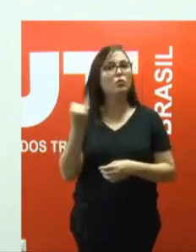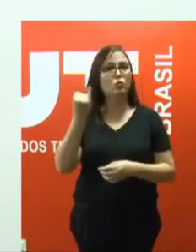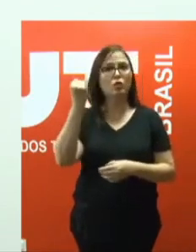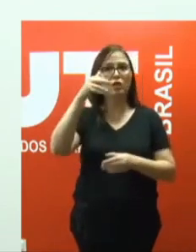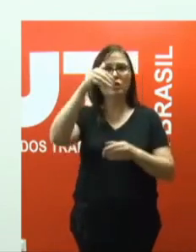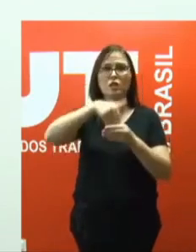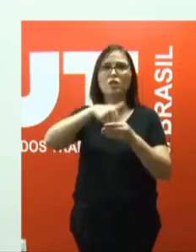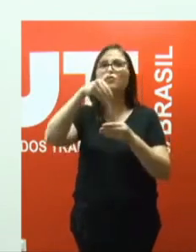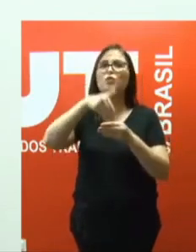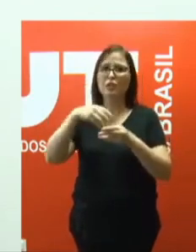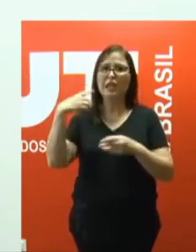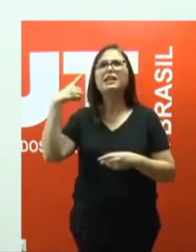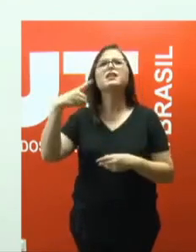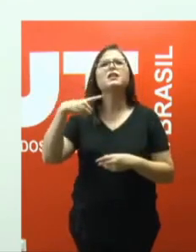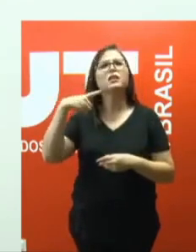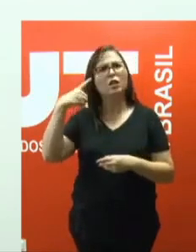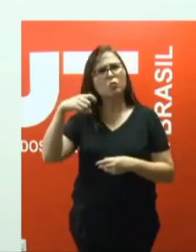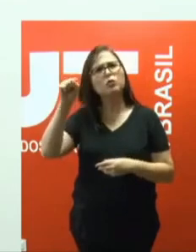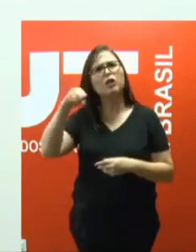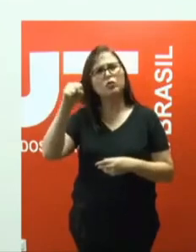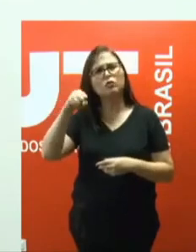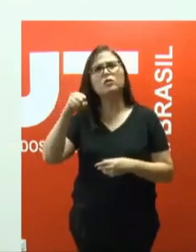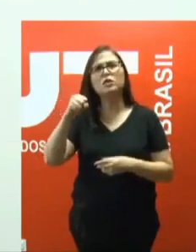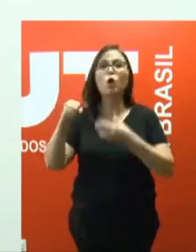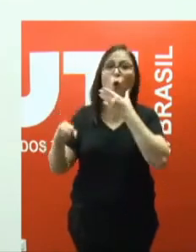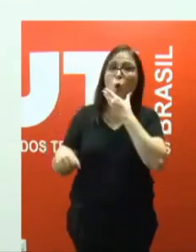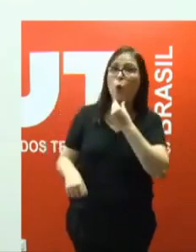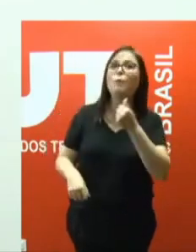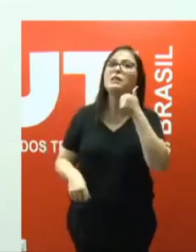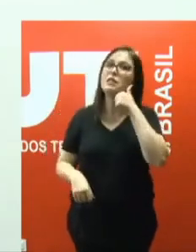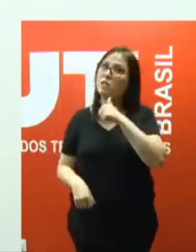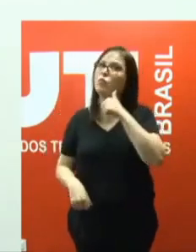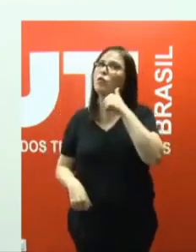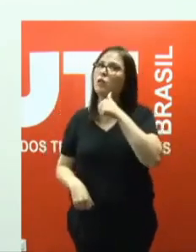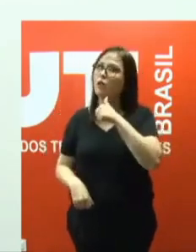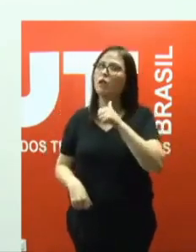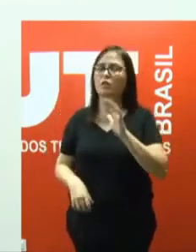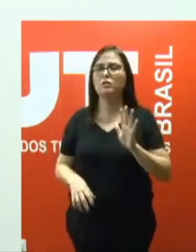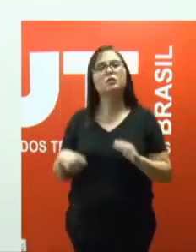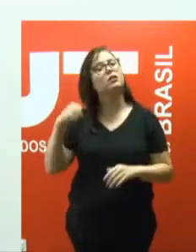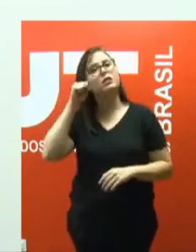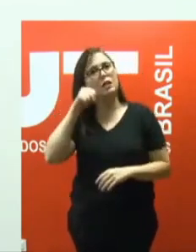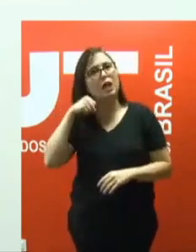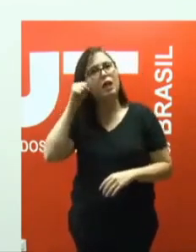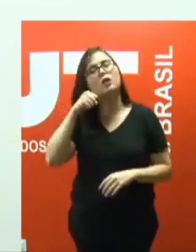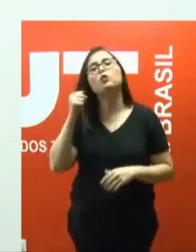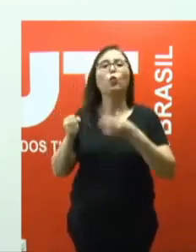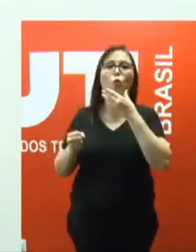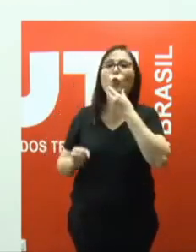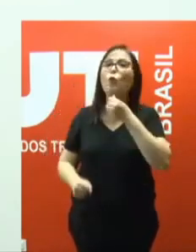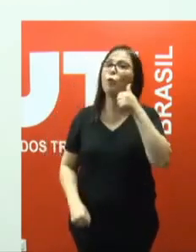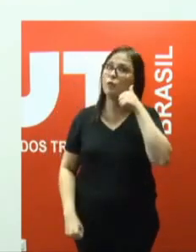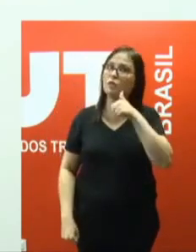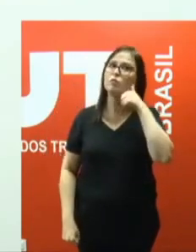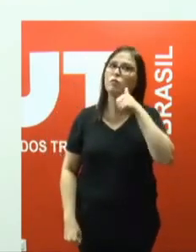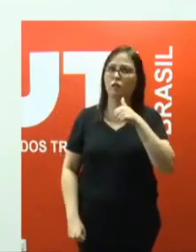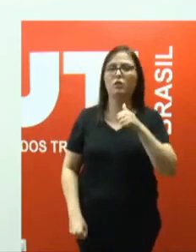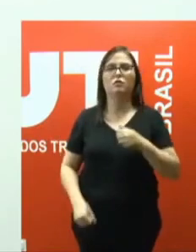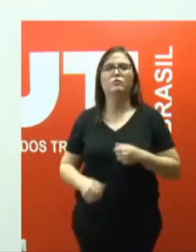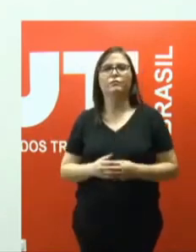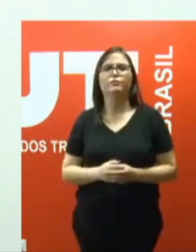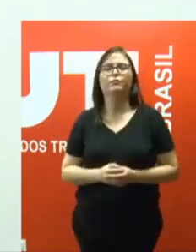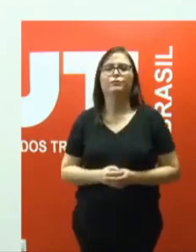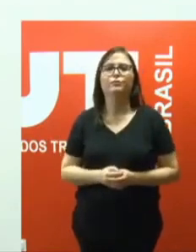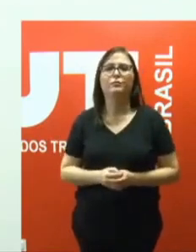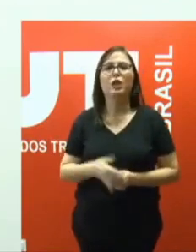votar em deputado. Eu não sei se a gente... Deputado e deputada, senadores e senadoras, sabe? Eu não sei se